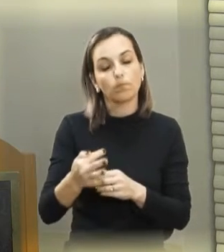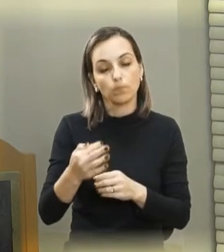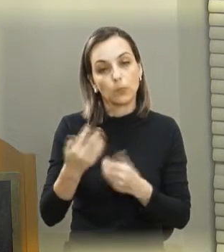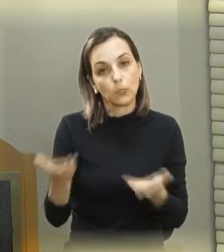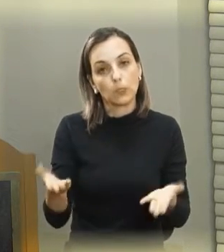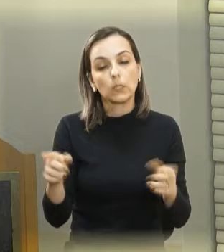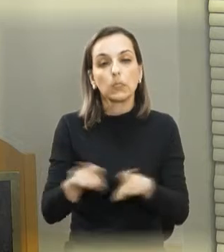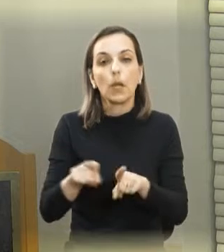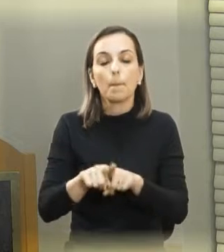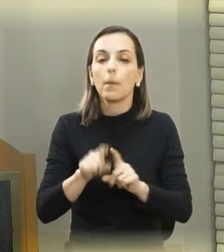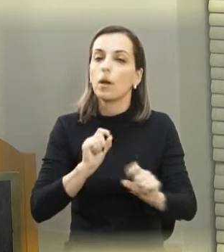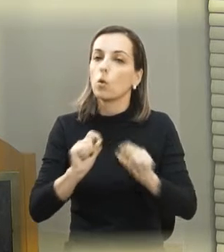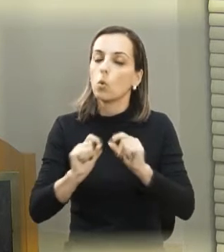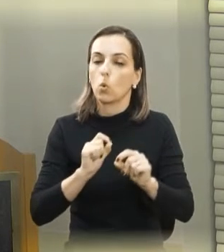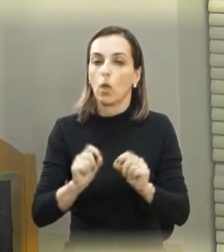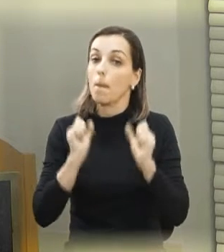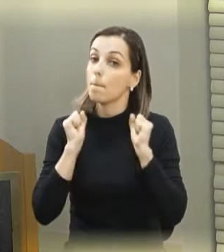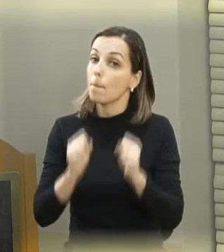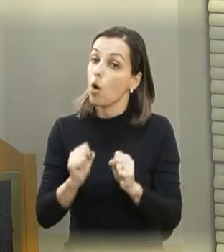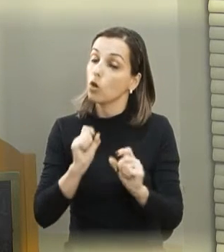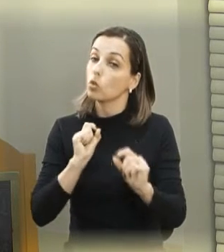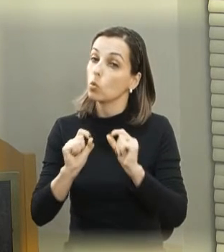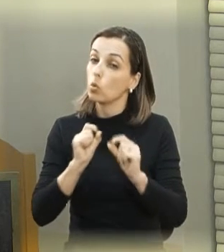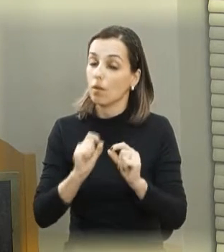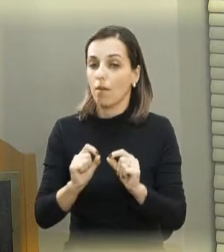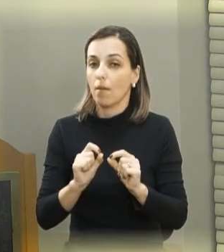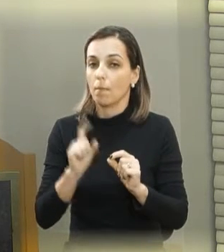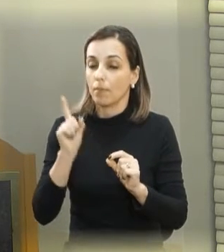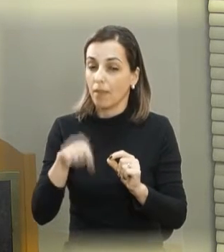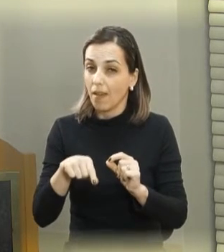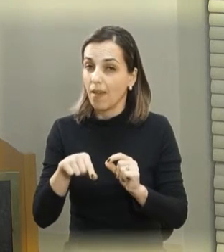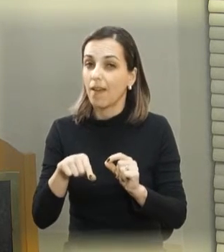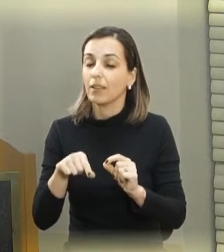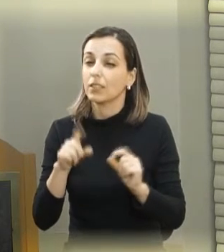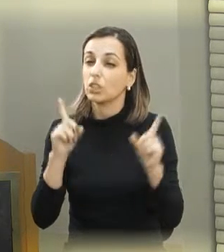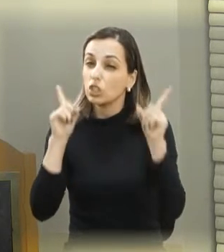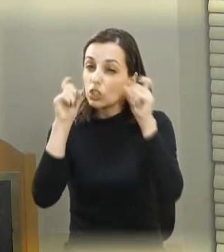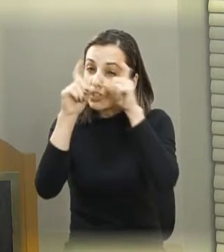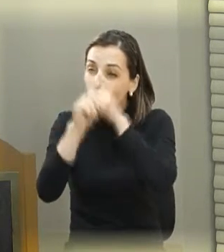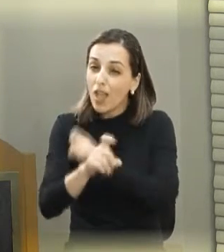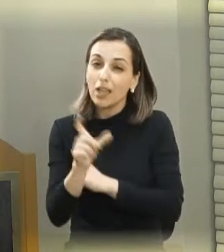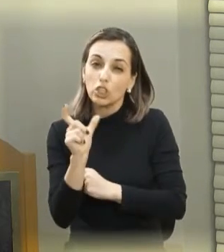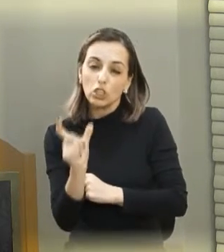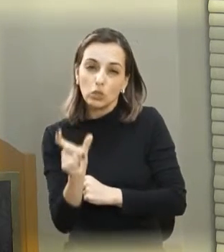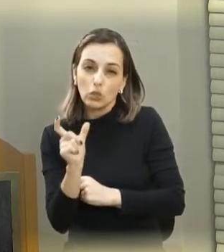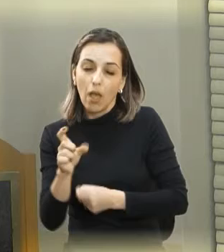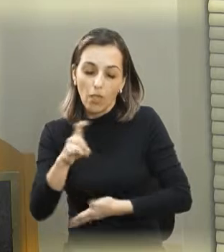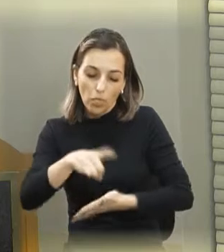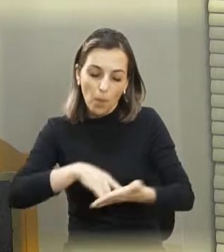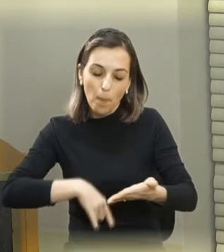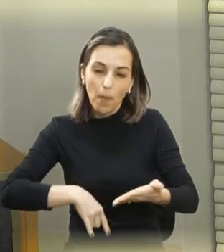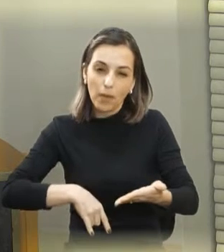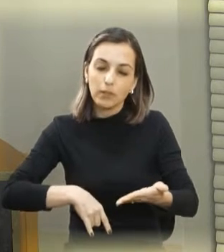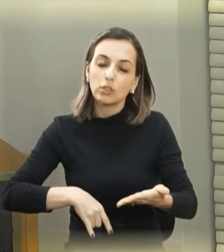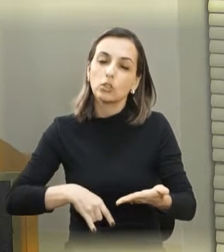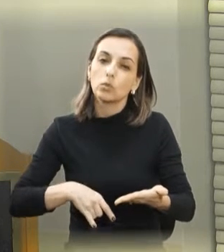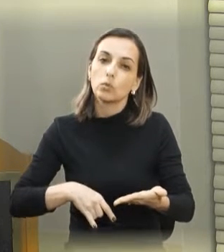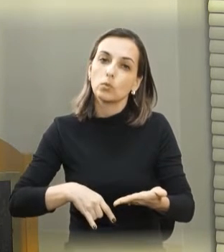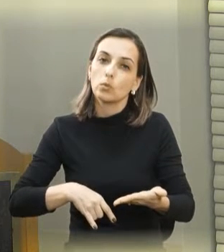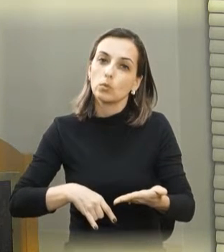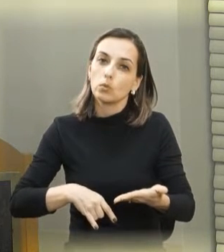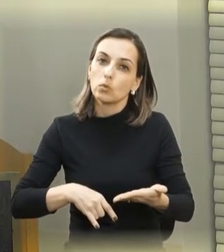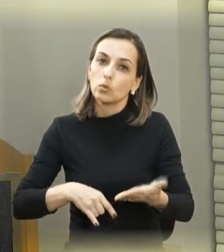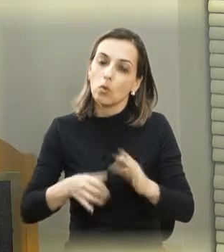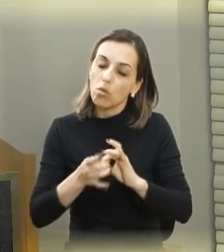que vem e também poderá ter dificuldade em alguns documentos aí que exigem o título